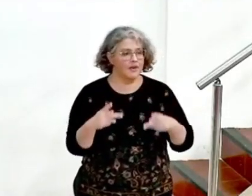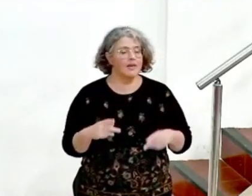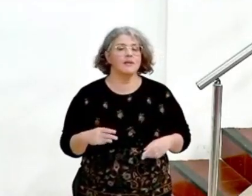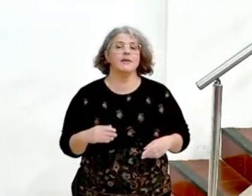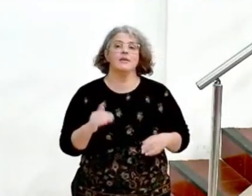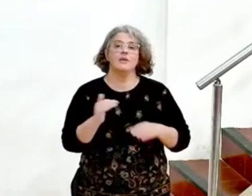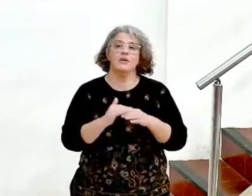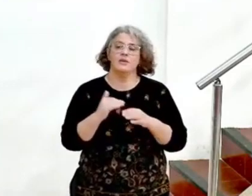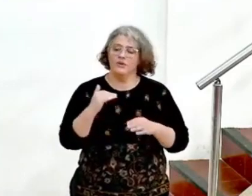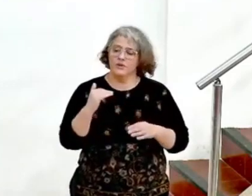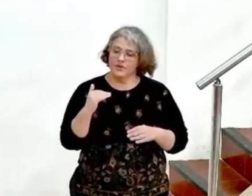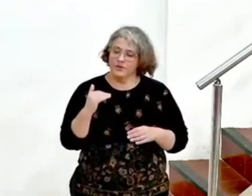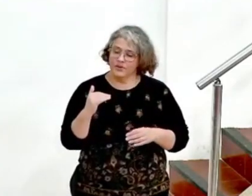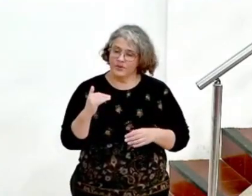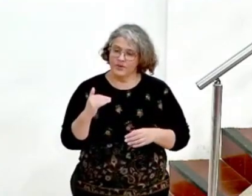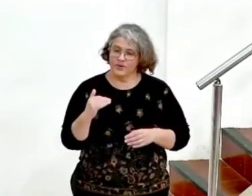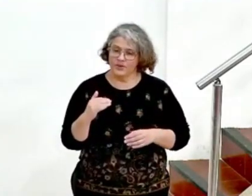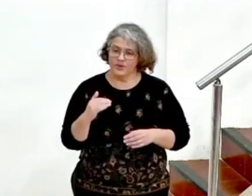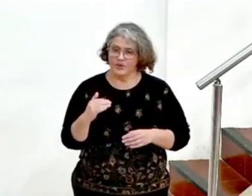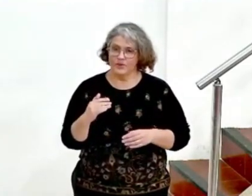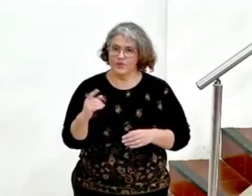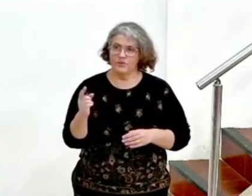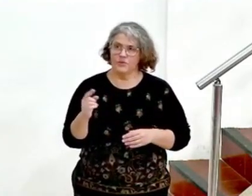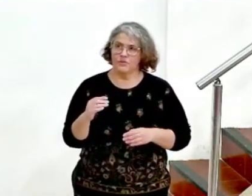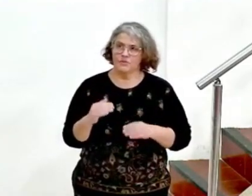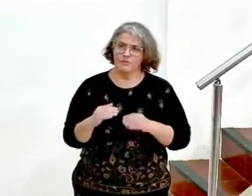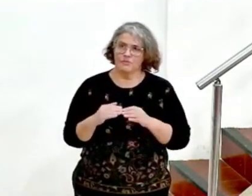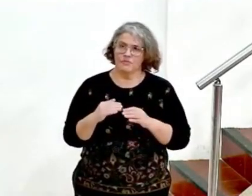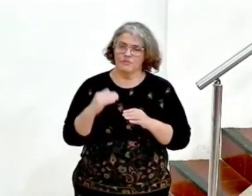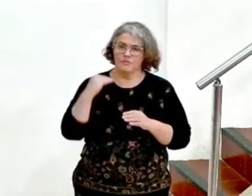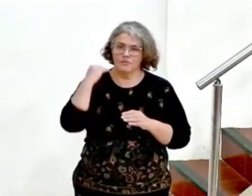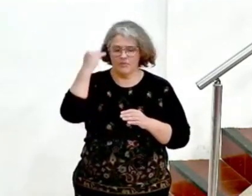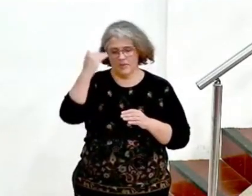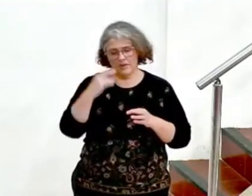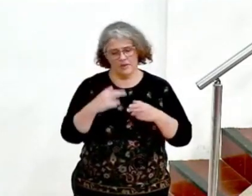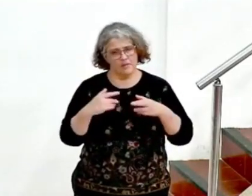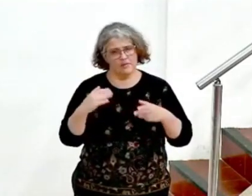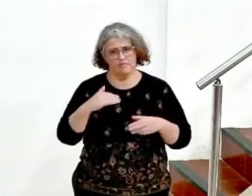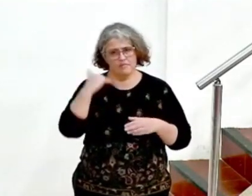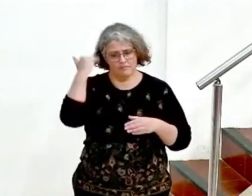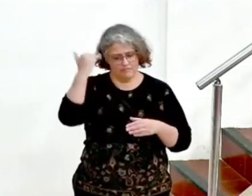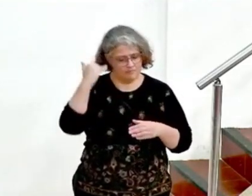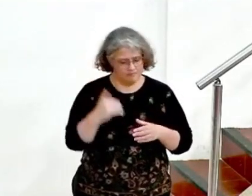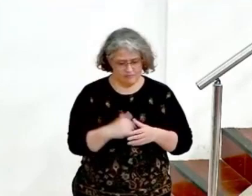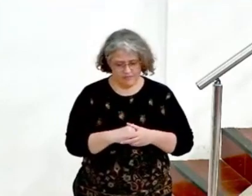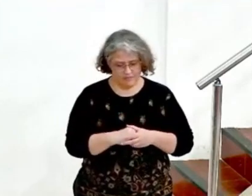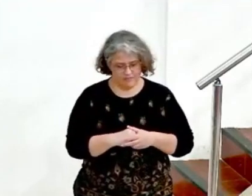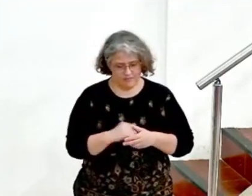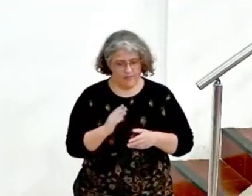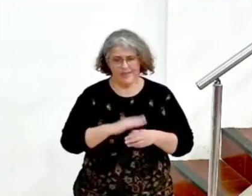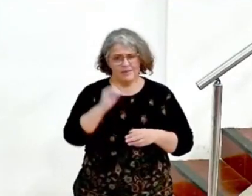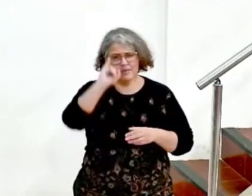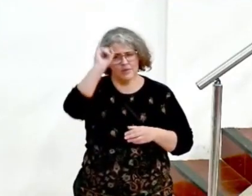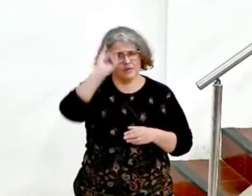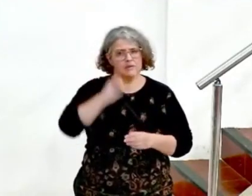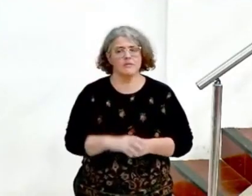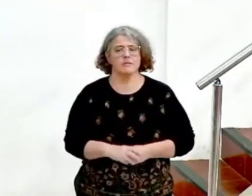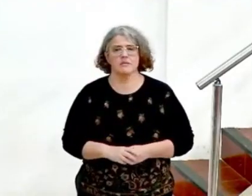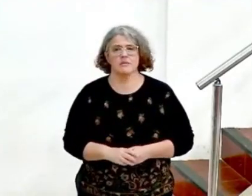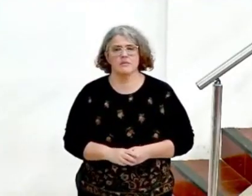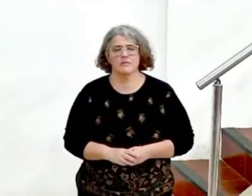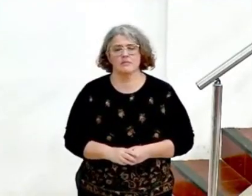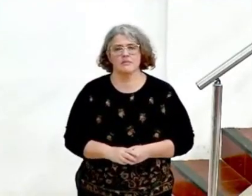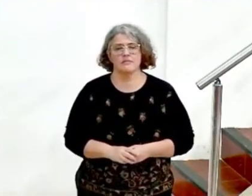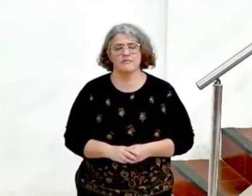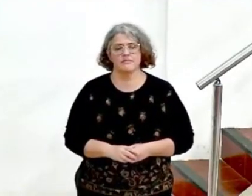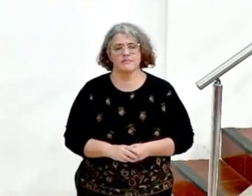verso 27, e reafirmada em visitas a Abraão e Sara por duas vezes no desenvolver da história. O que temos aqui,